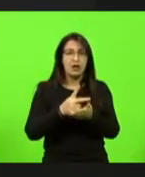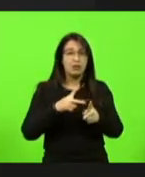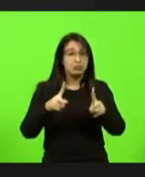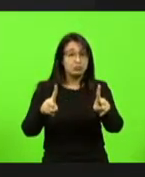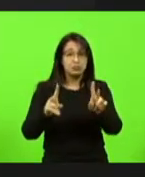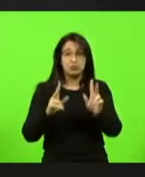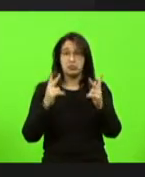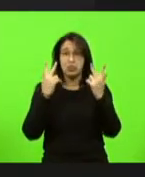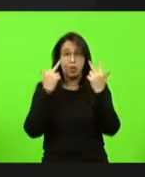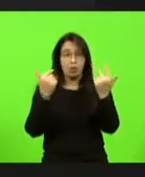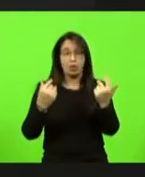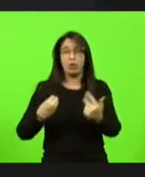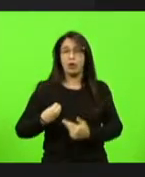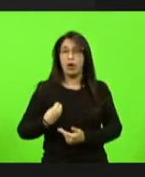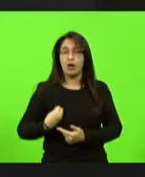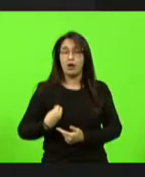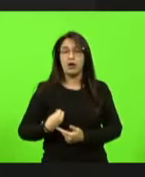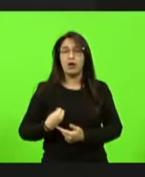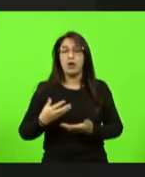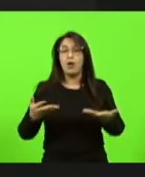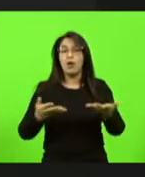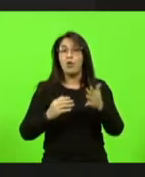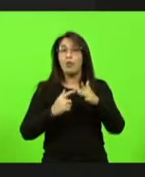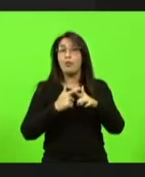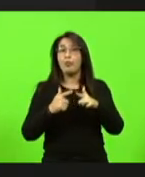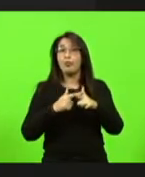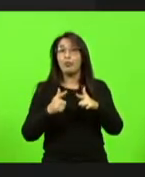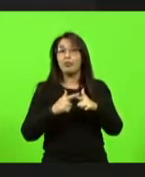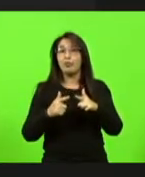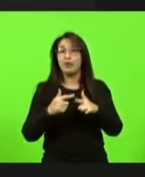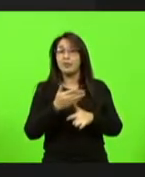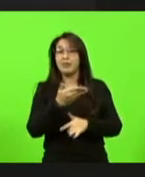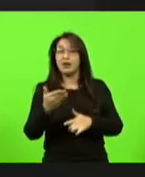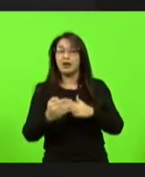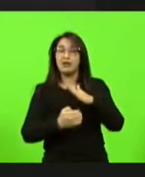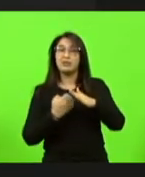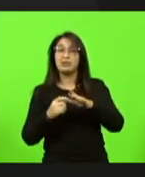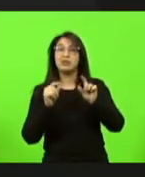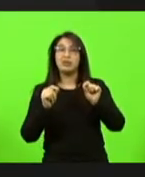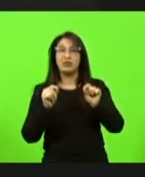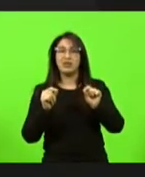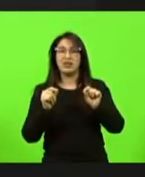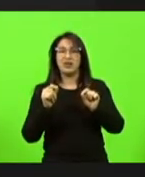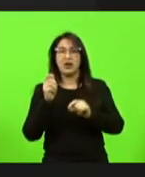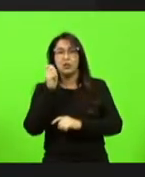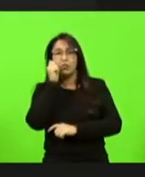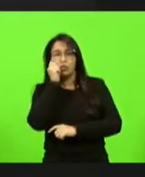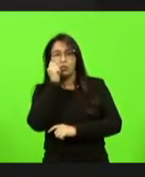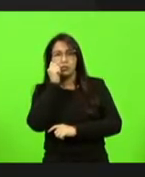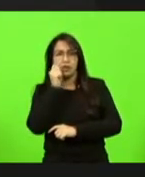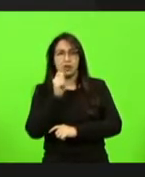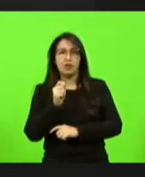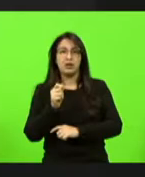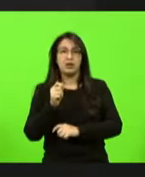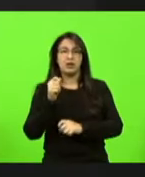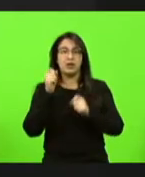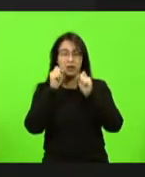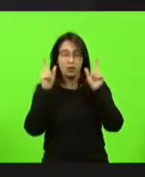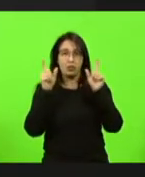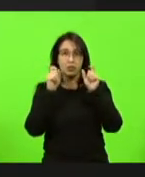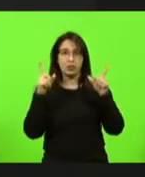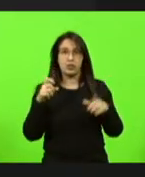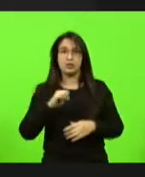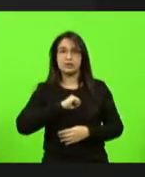Hoje, o grande problema do empresário não é conseguir mais dormir, acorda várias vezes na madrugada com palpitação